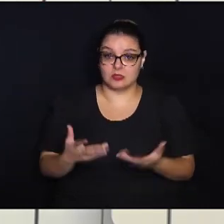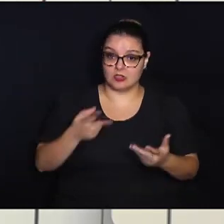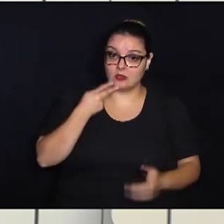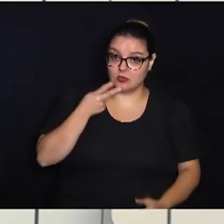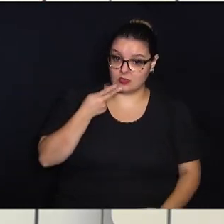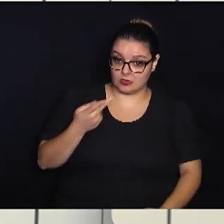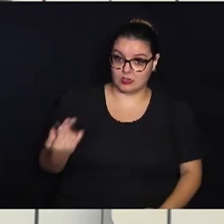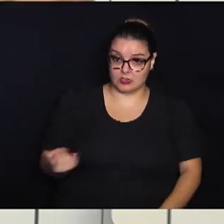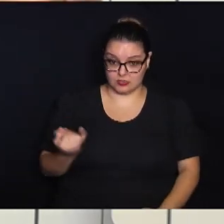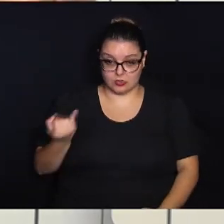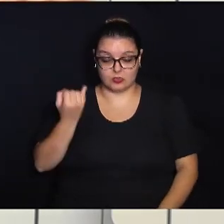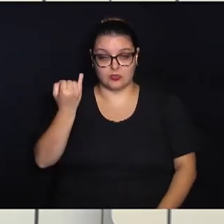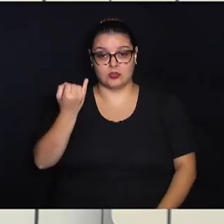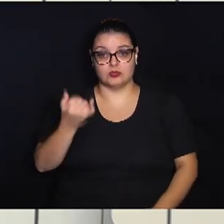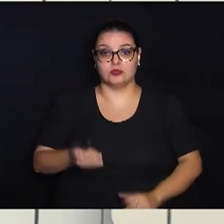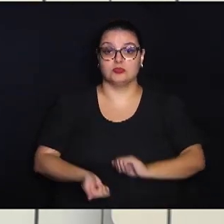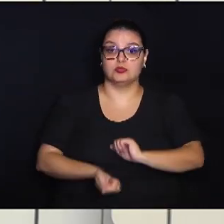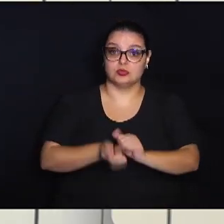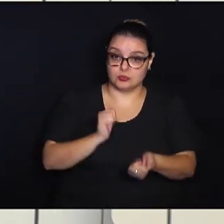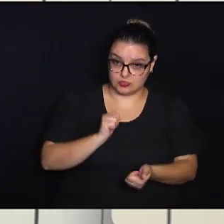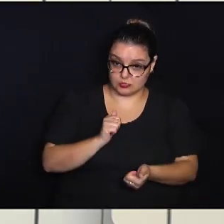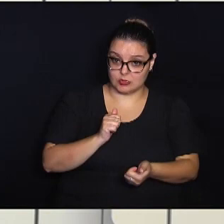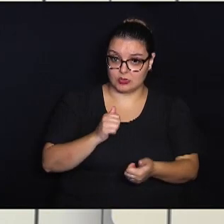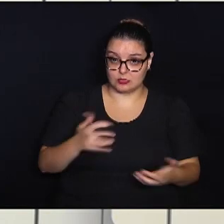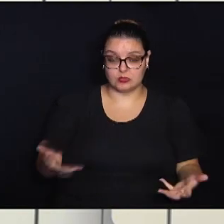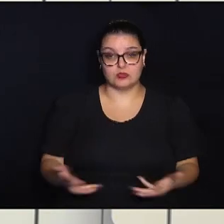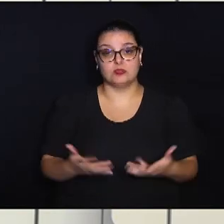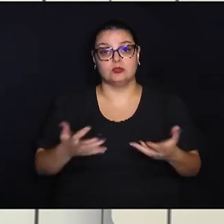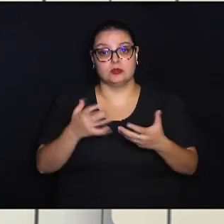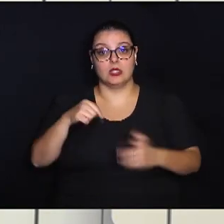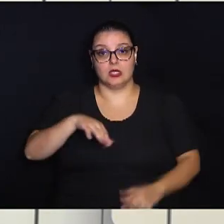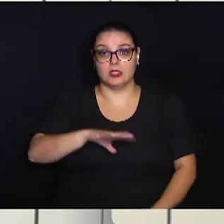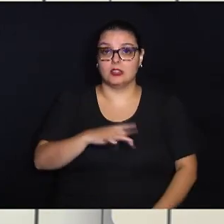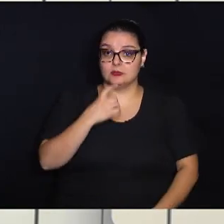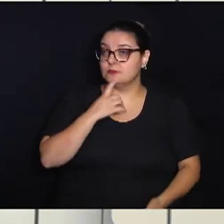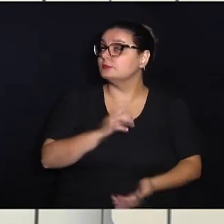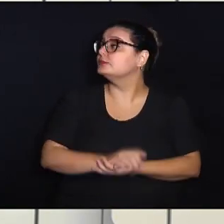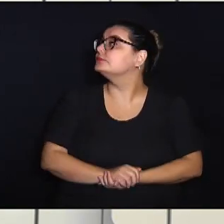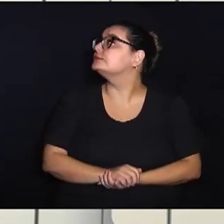a importância do esporte e do incentivo aqui na cidade.